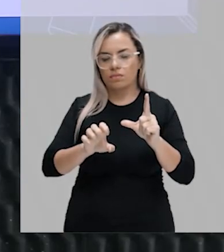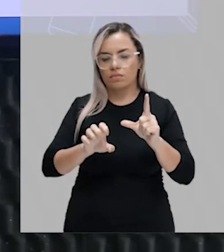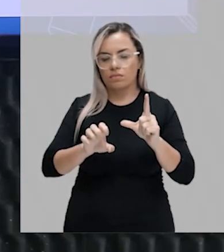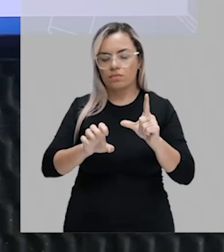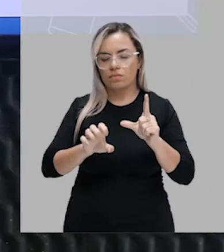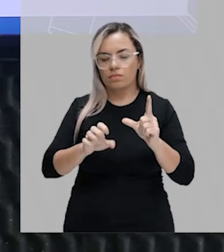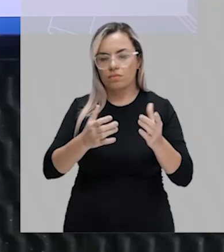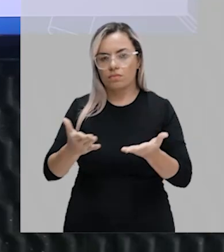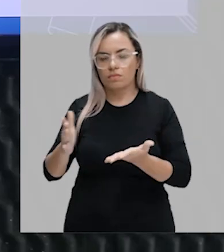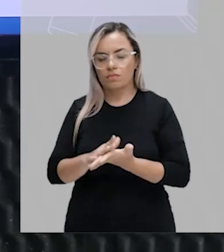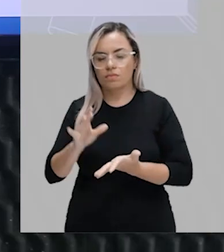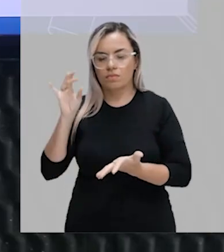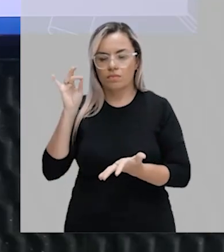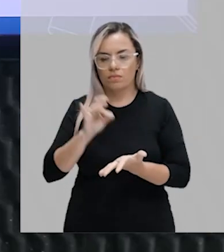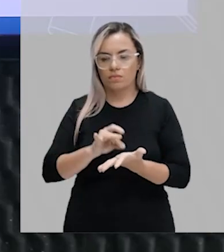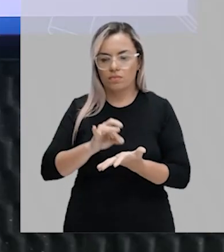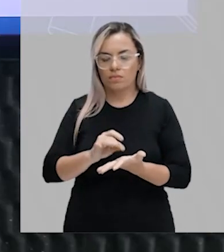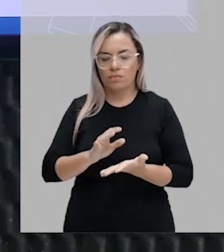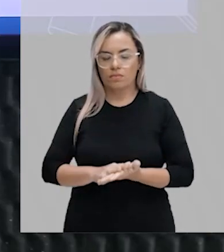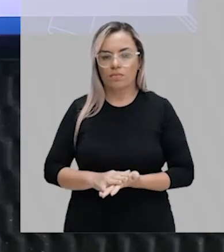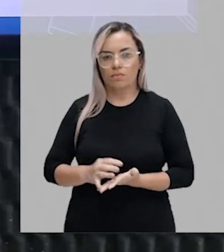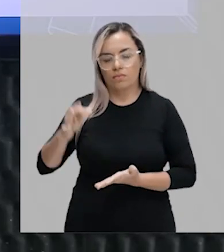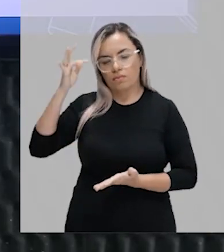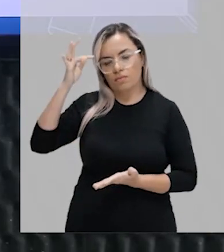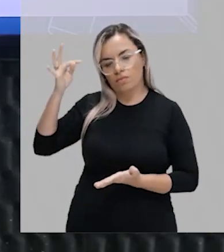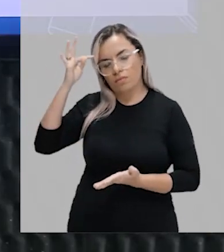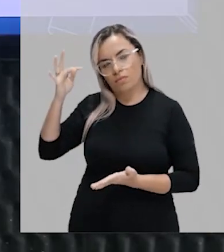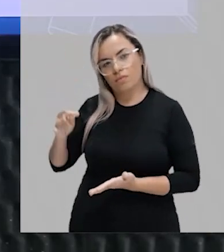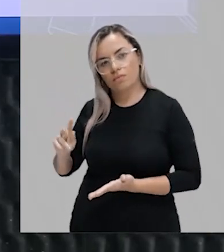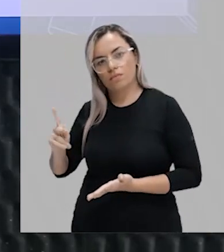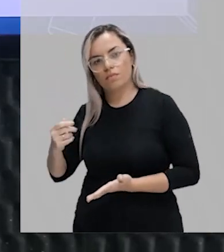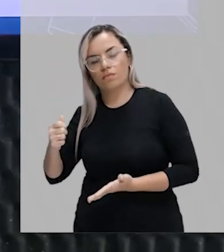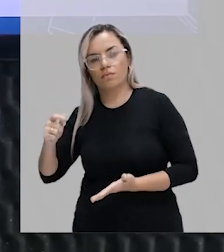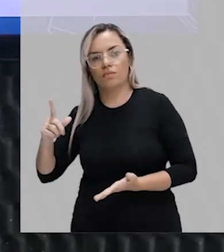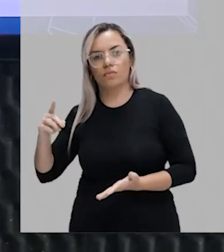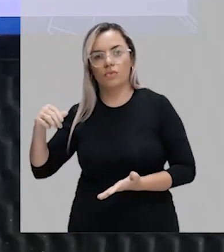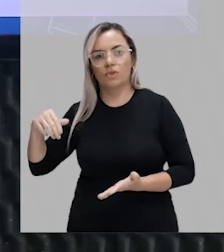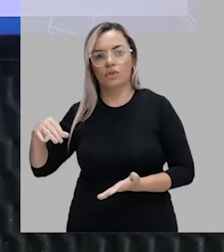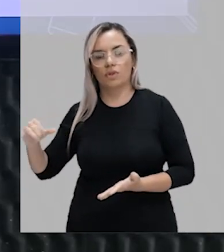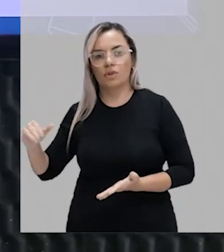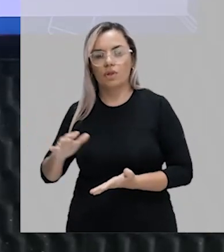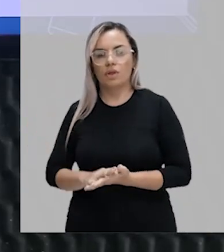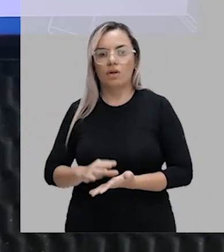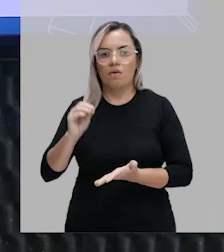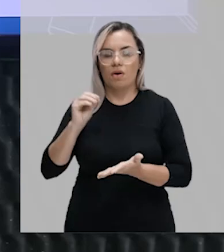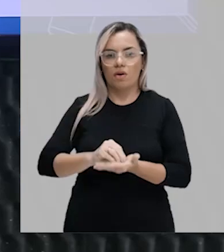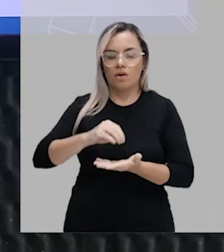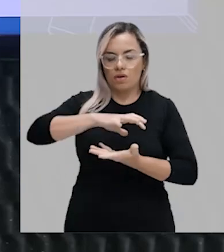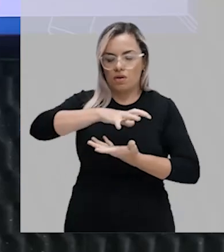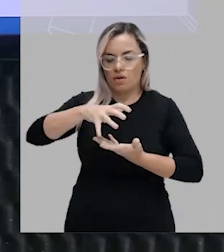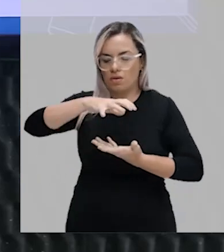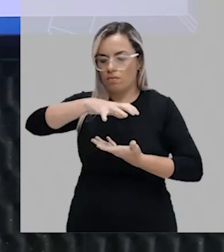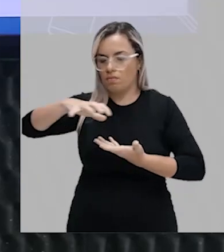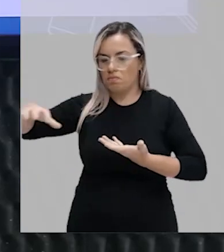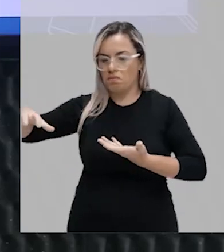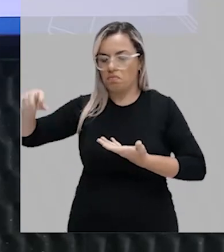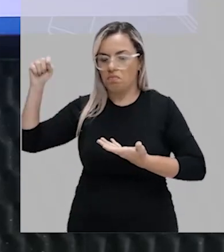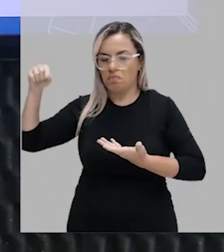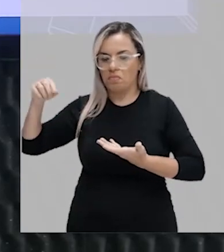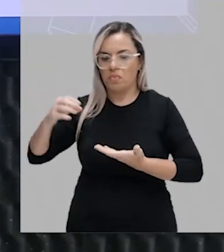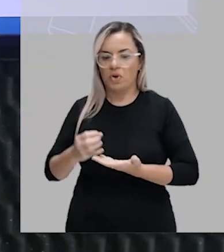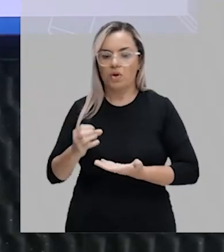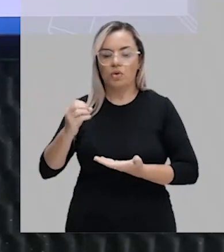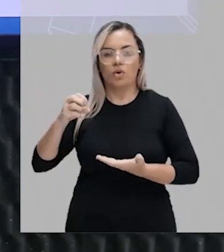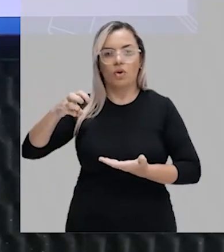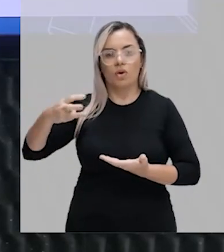ozônio. É verdade, tá? A teoria de Haldane fala que a falta da camada de ozônio fazia com que